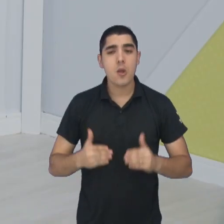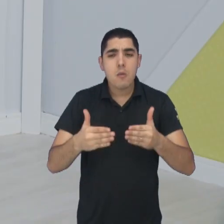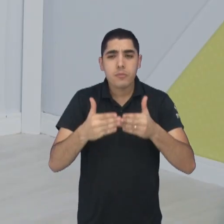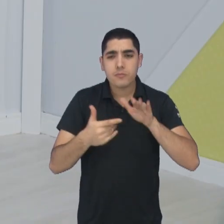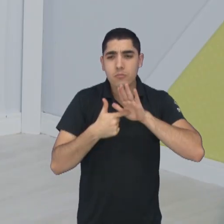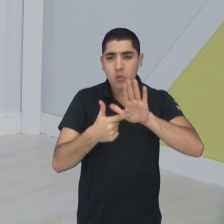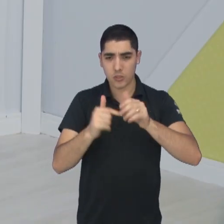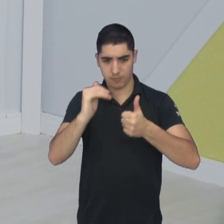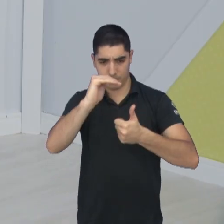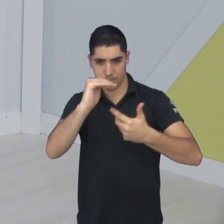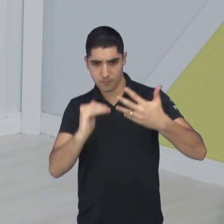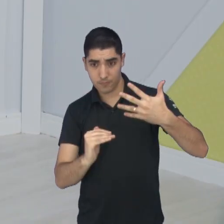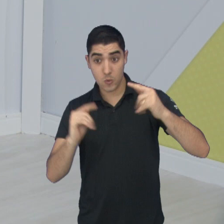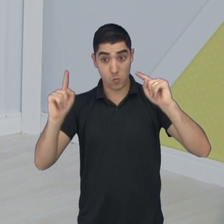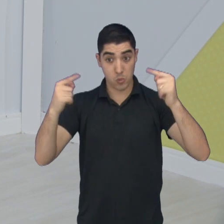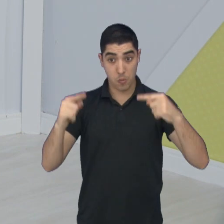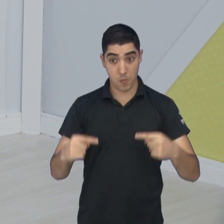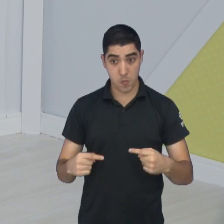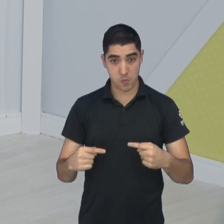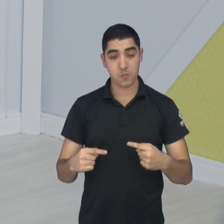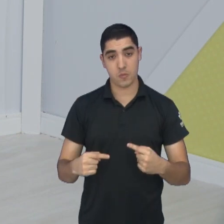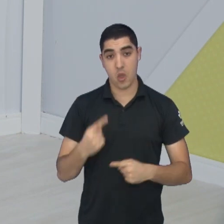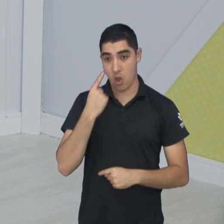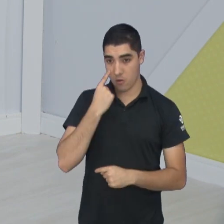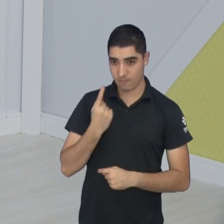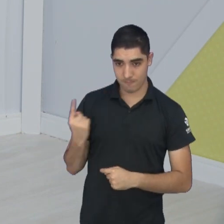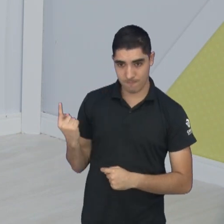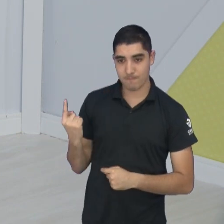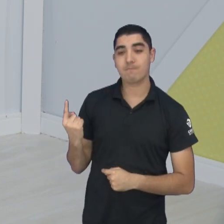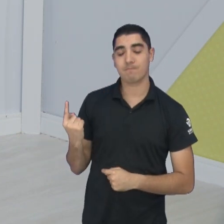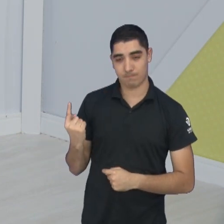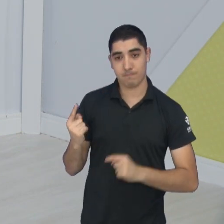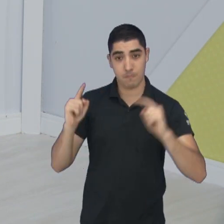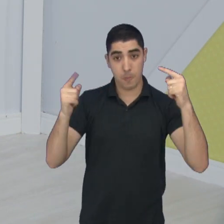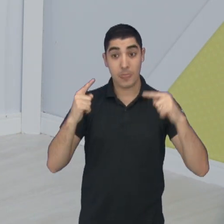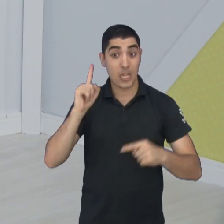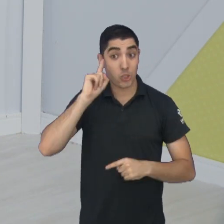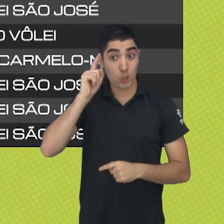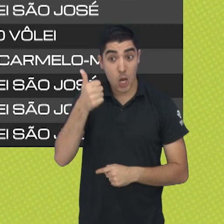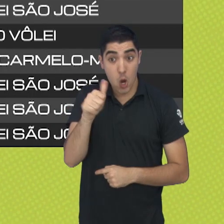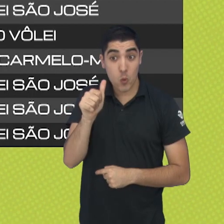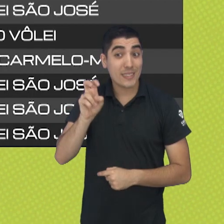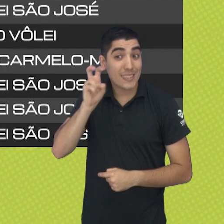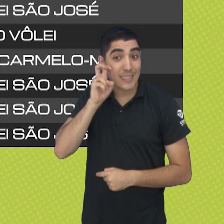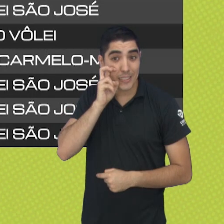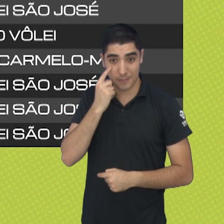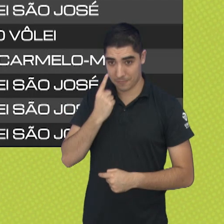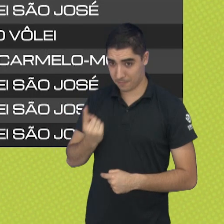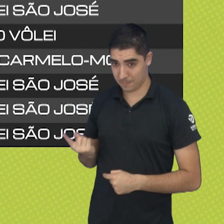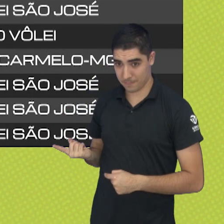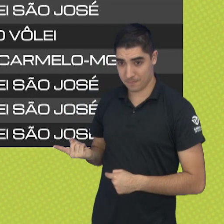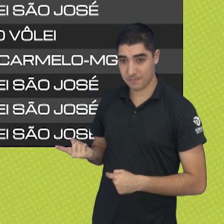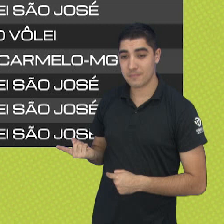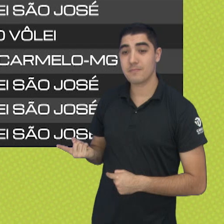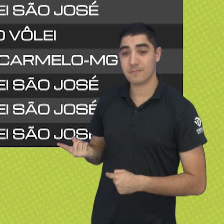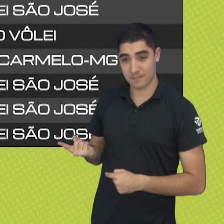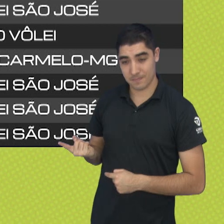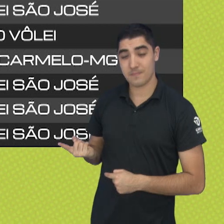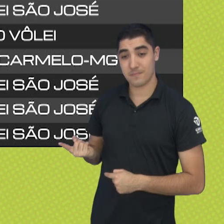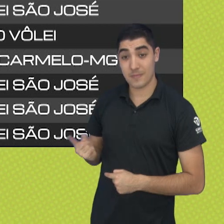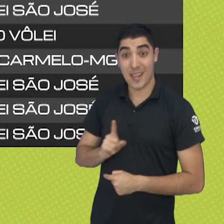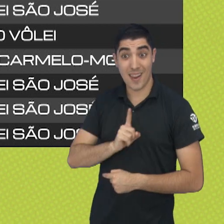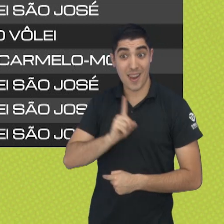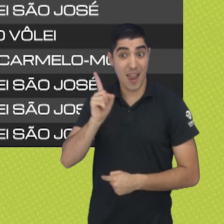Aí, ó, o São José venceu aí o último jogo contra o Blumenau, dia 11, próxima quinta-feira, 21 horas, ginásio do Riacho, lá em